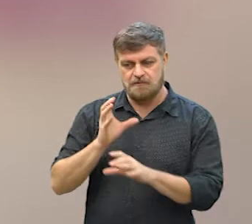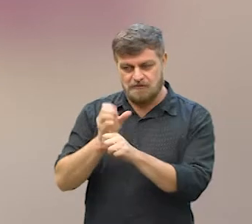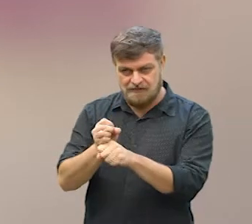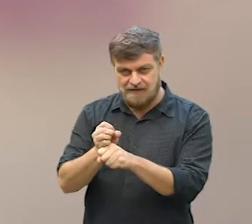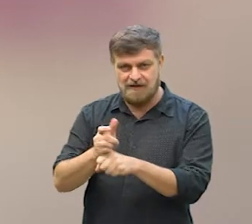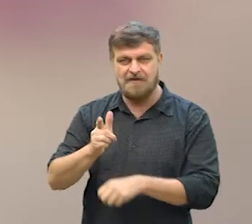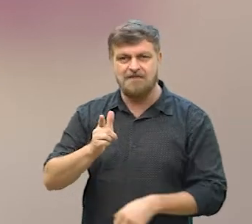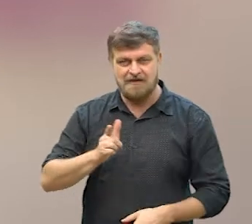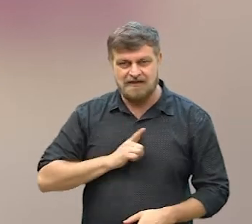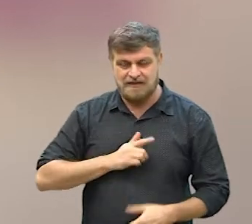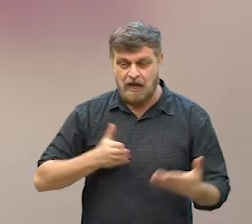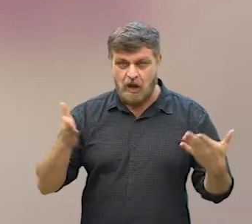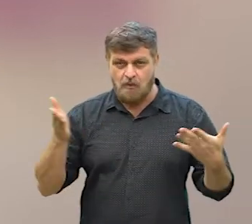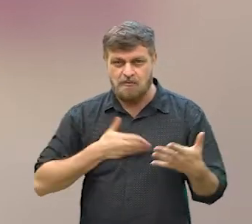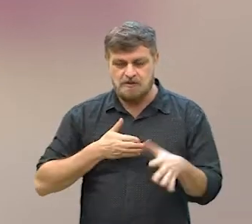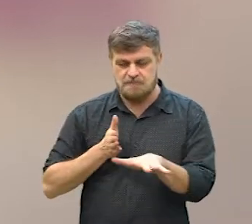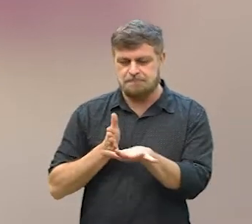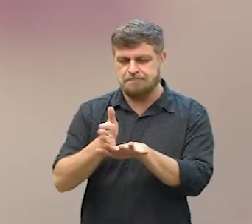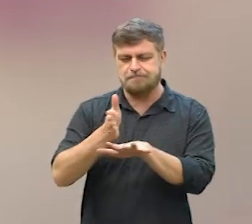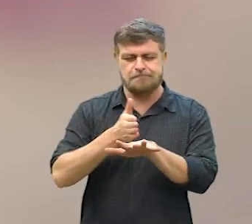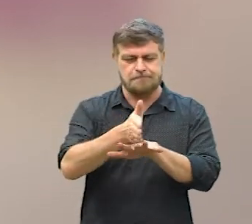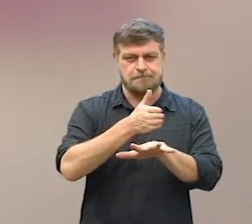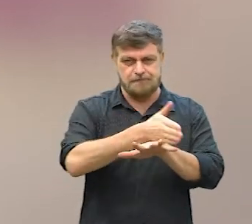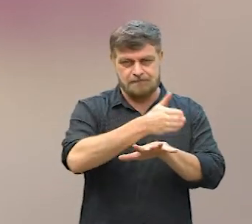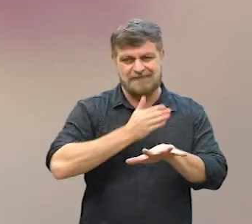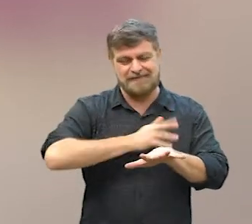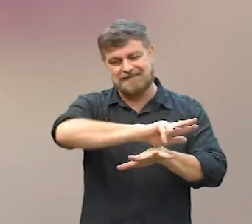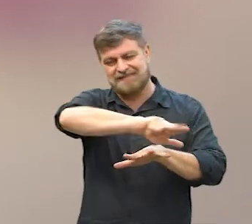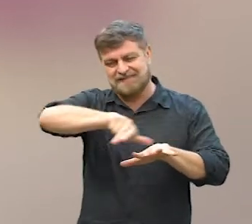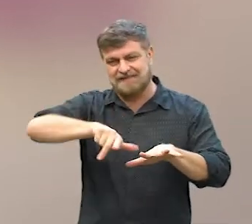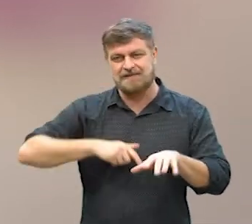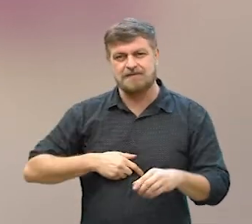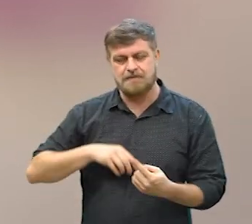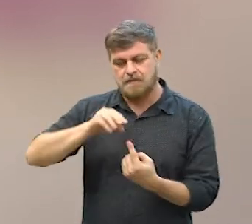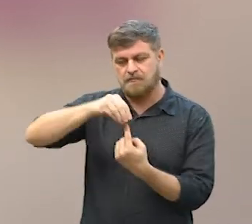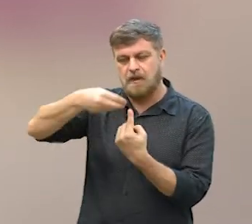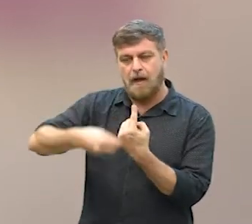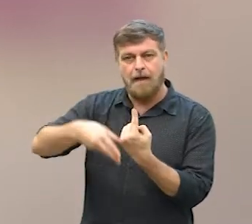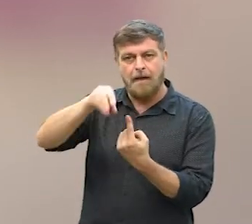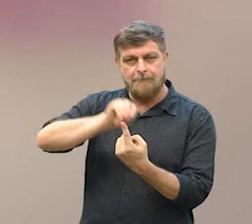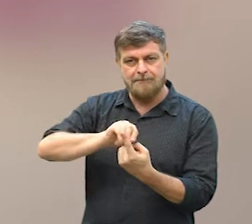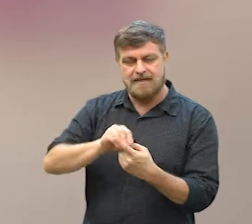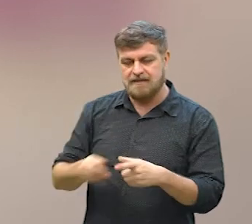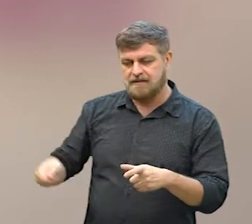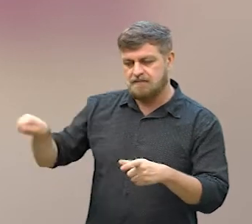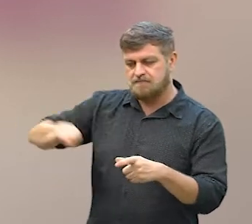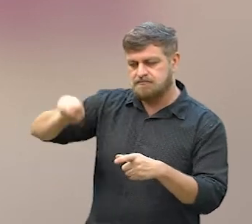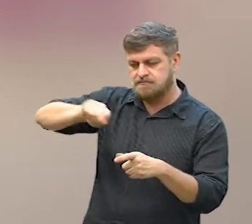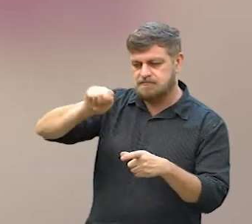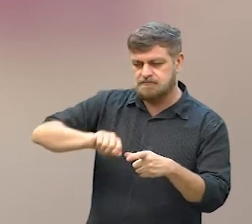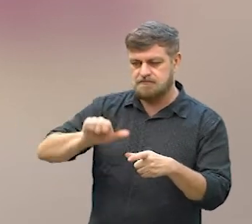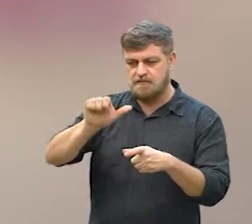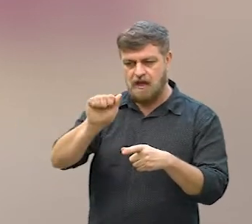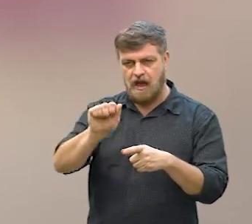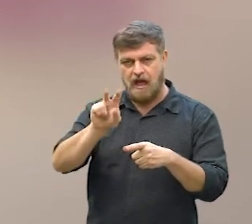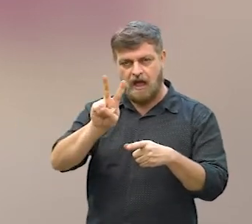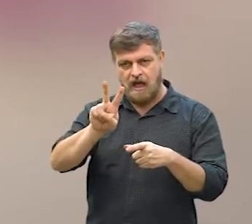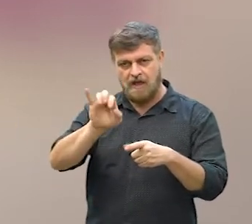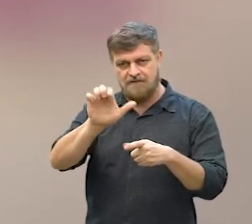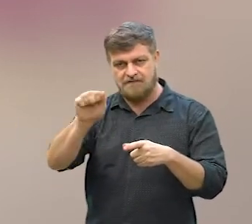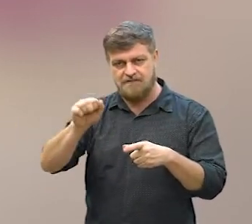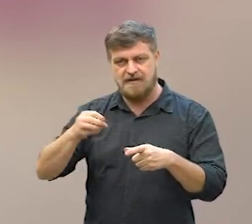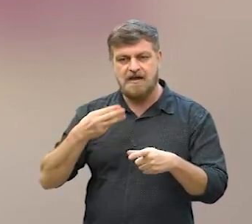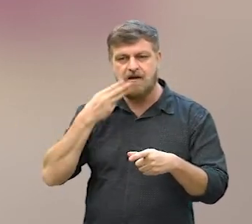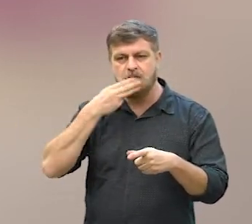dentro do mercado hoje um leque de variedades. Uma banana com aveia, colocar em cima, é muito gostoso, com